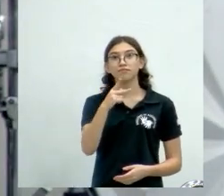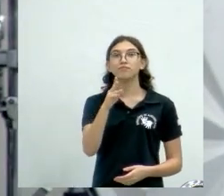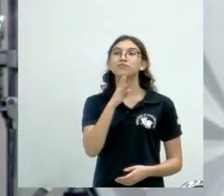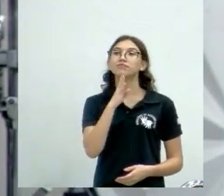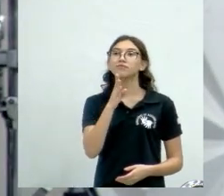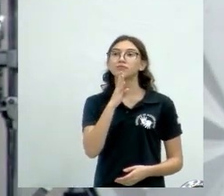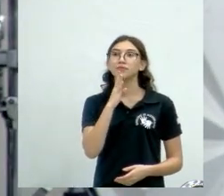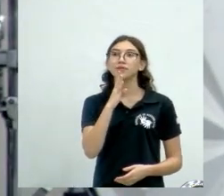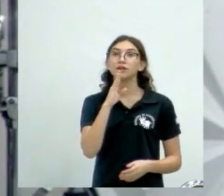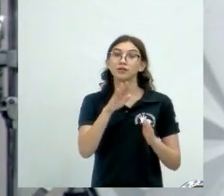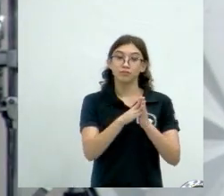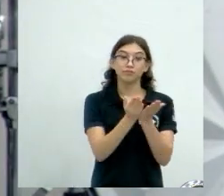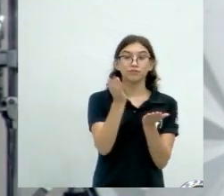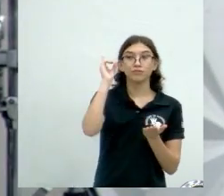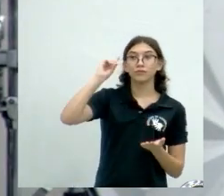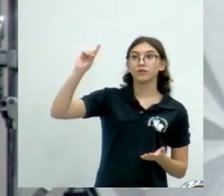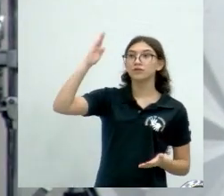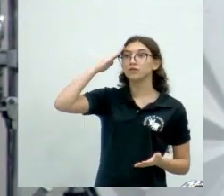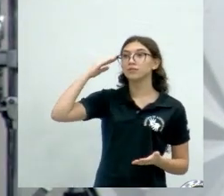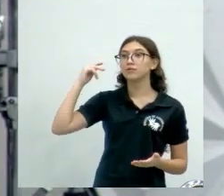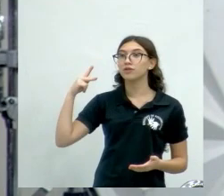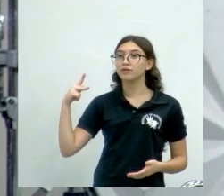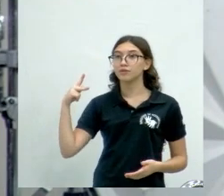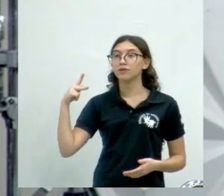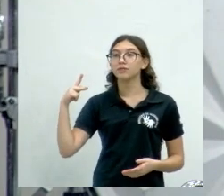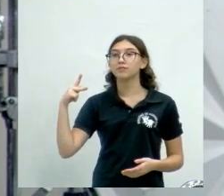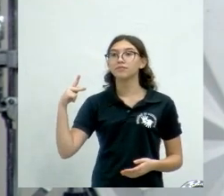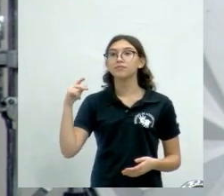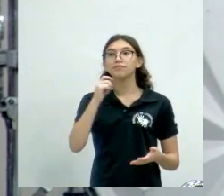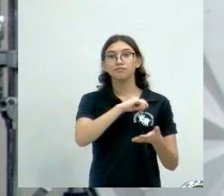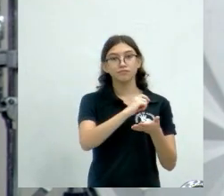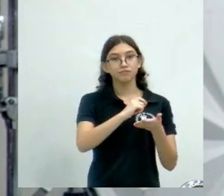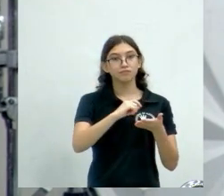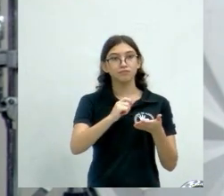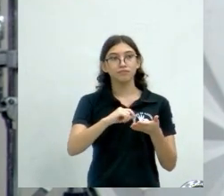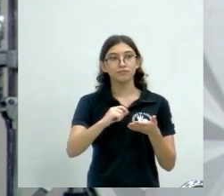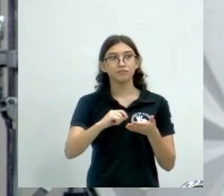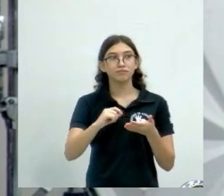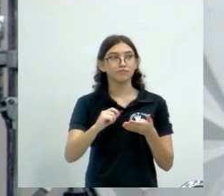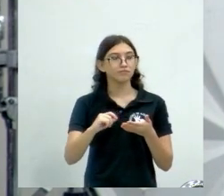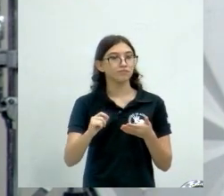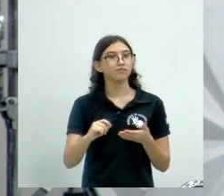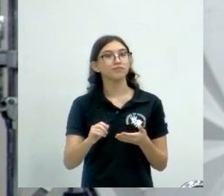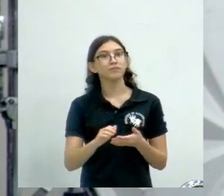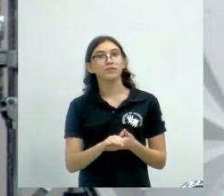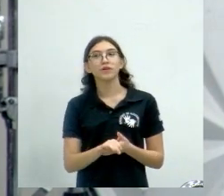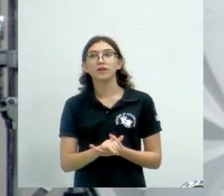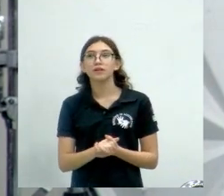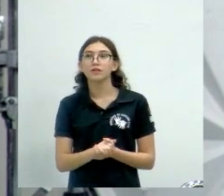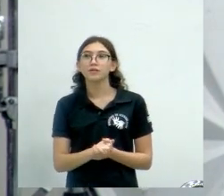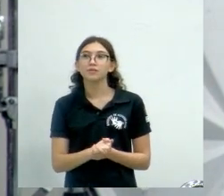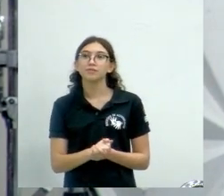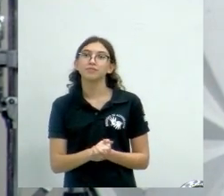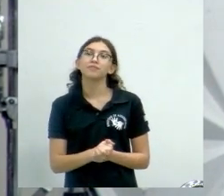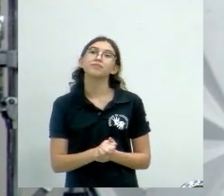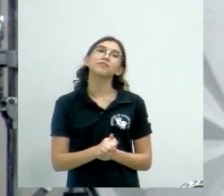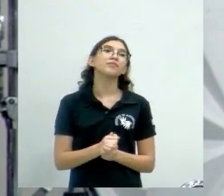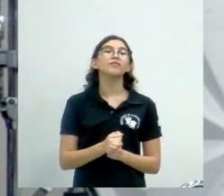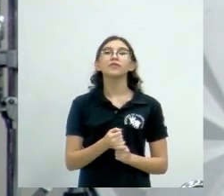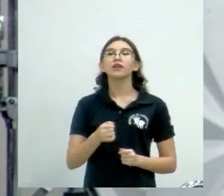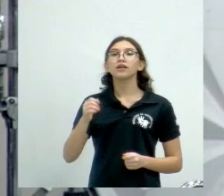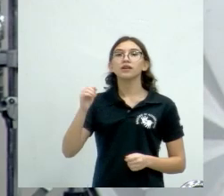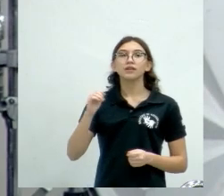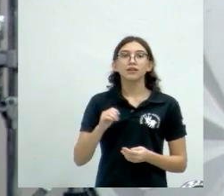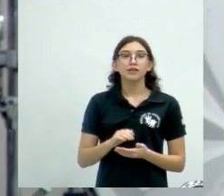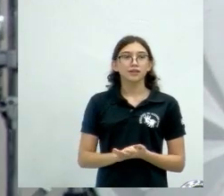livro de Provérbios, escrito pelo sábio Salomão. Que tem como diferencial, inclusive, isso. Em certo momento